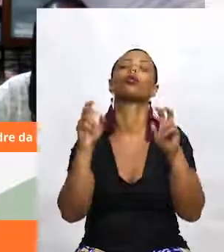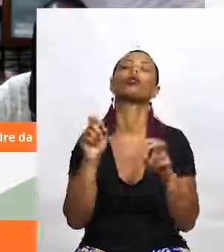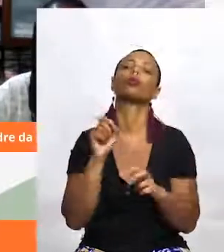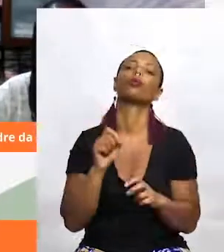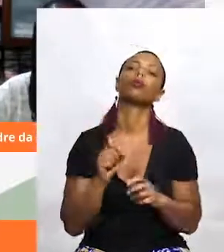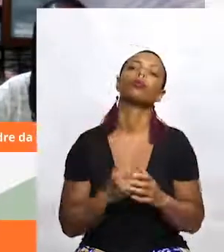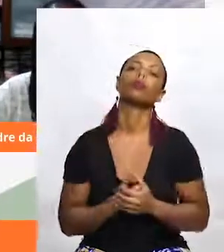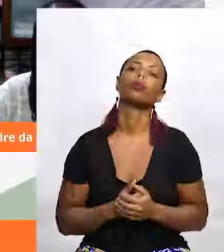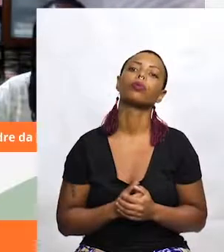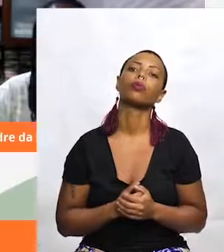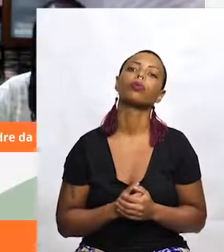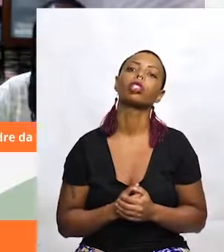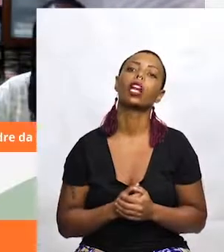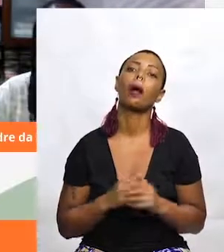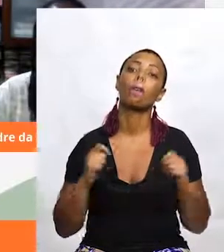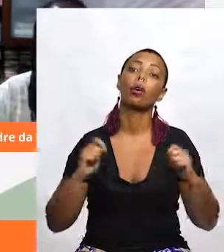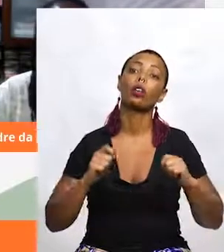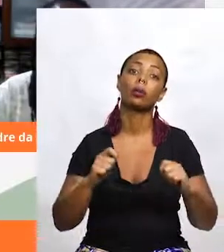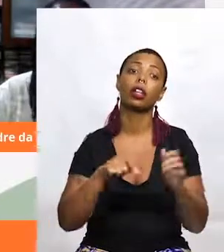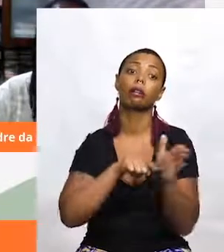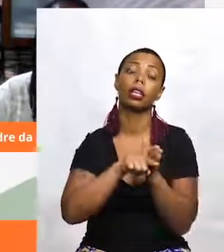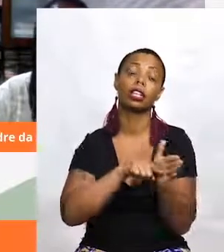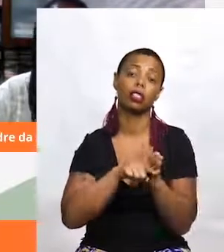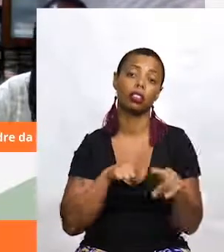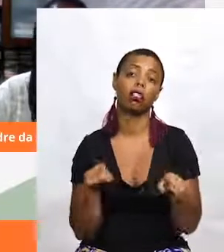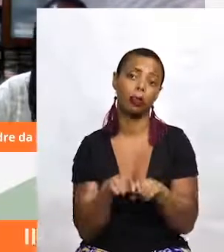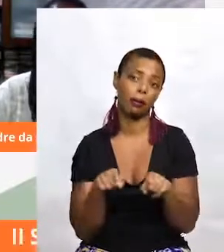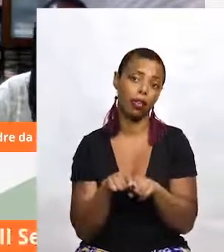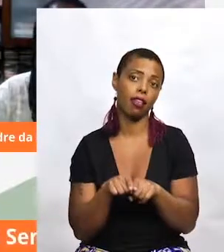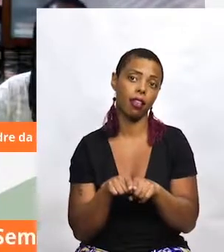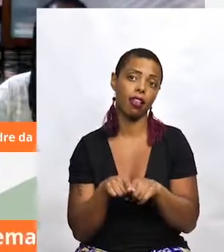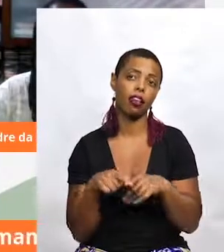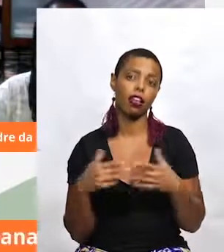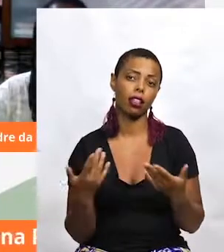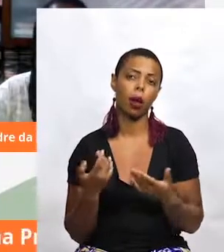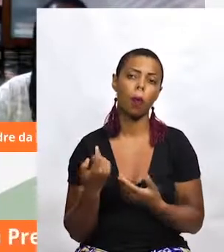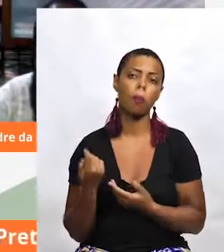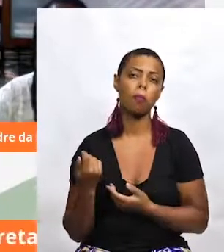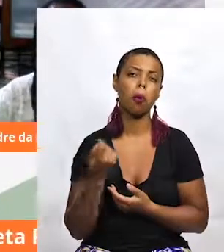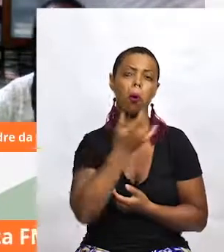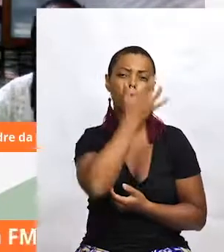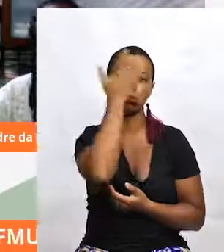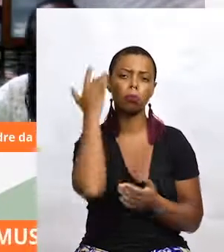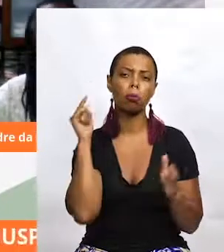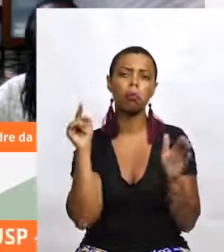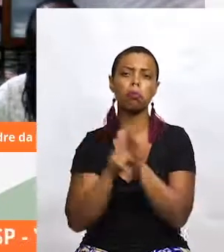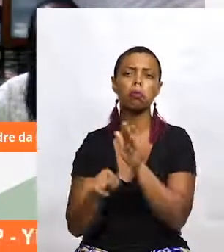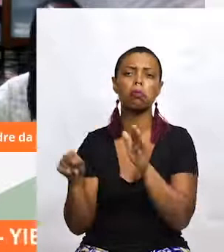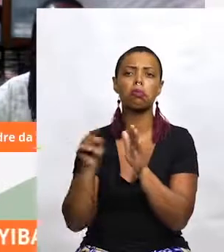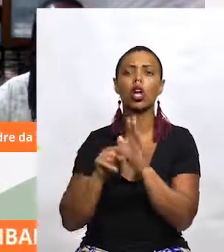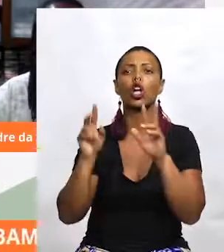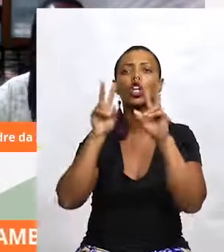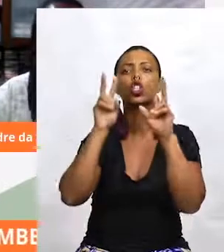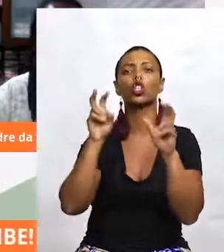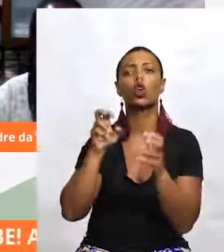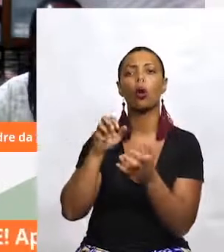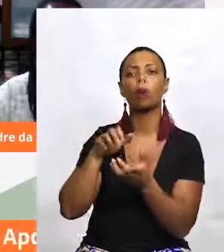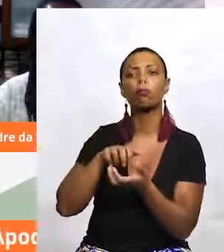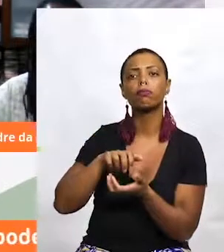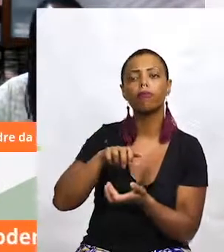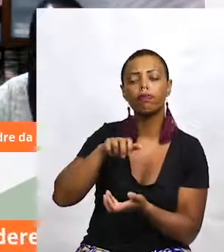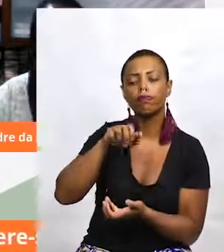ter possibilidades de fazer pesquisa também. Então, assim, poucos inquéritos investigam o envelhecimento trazendo